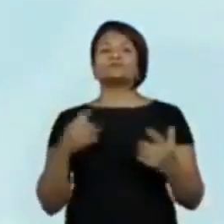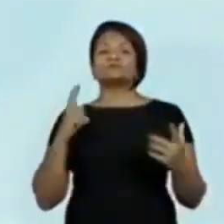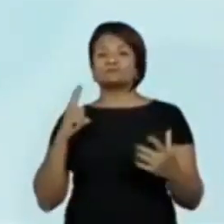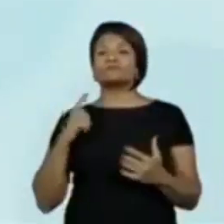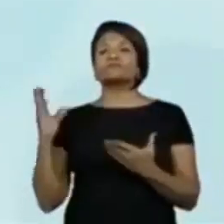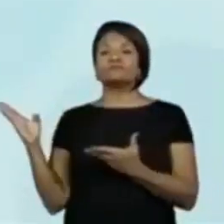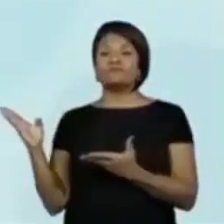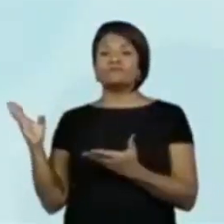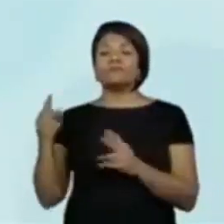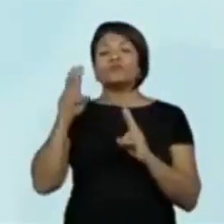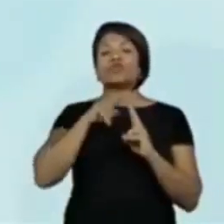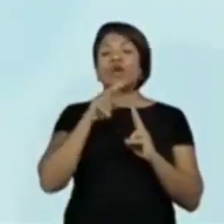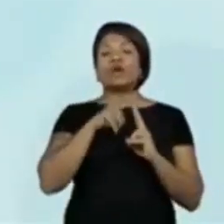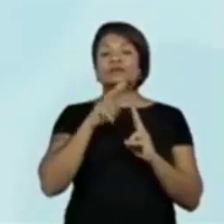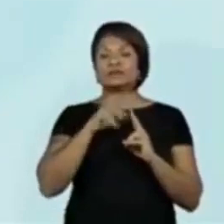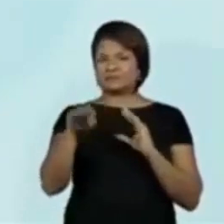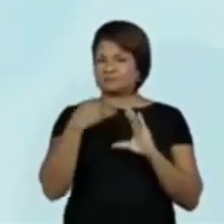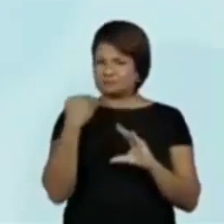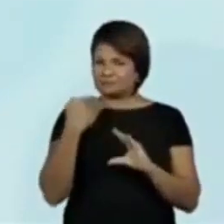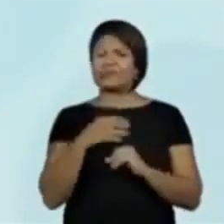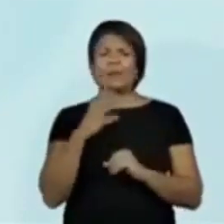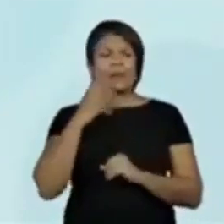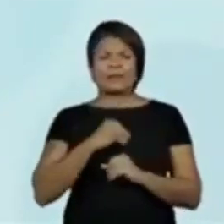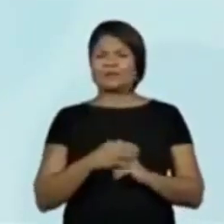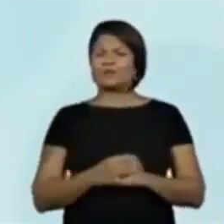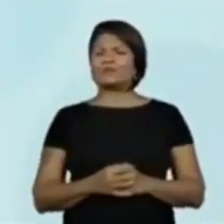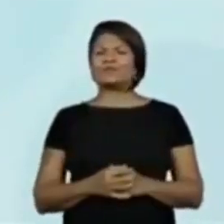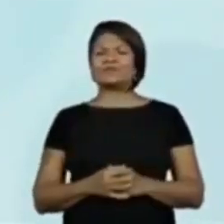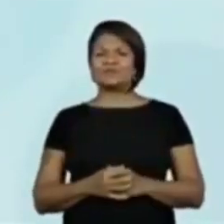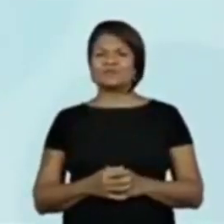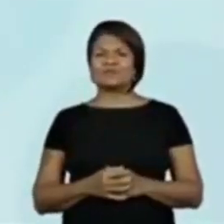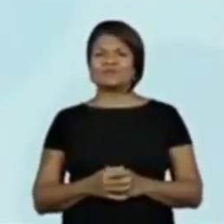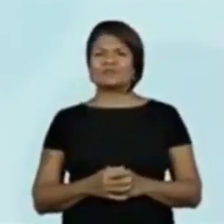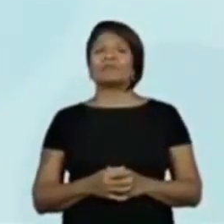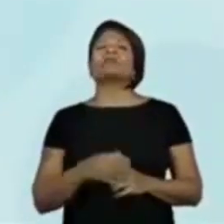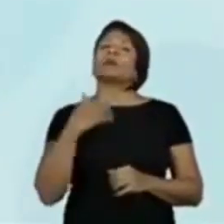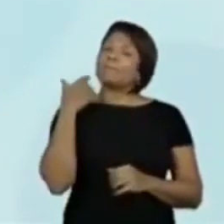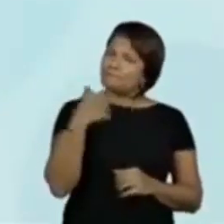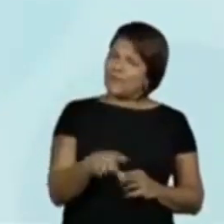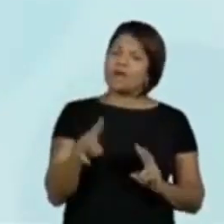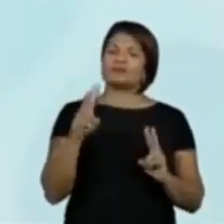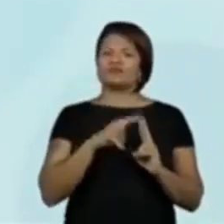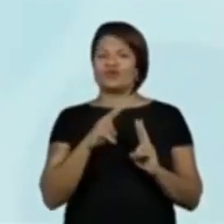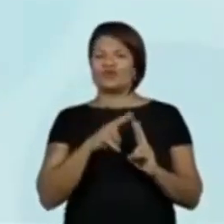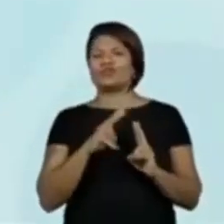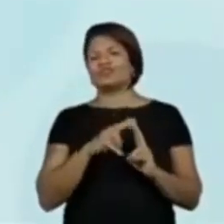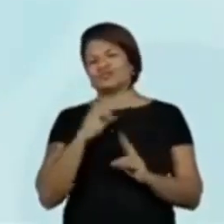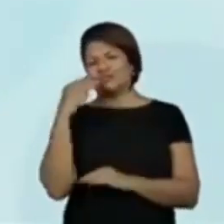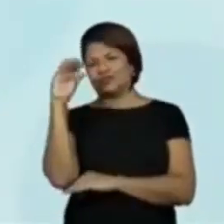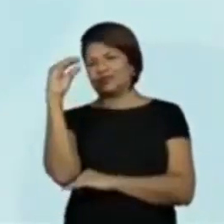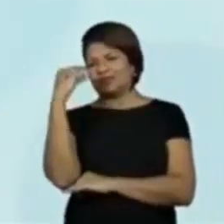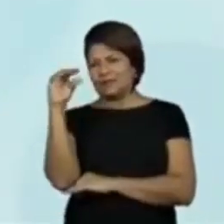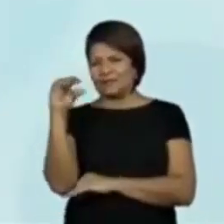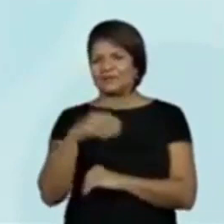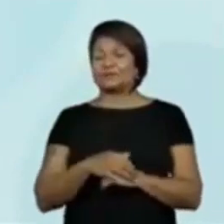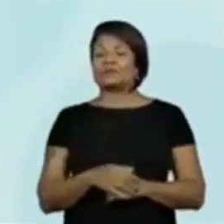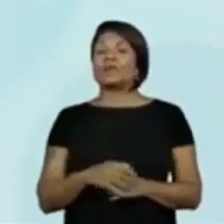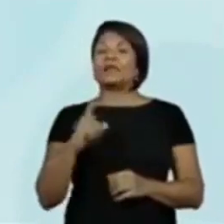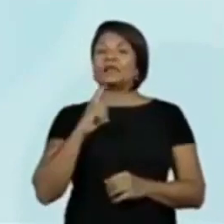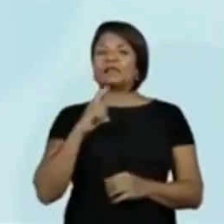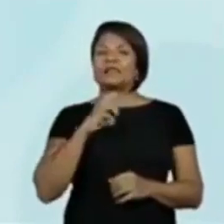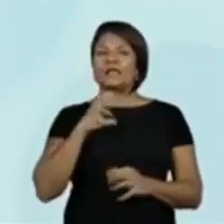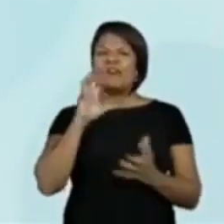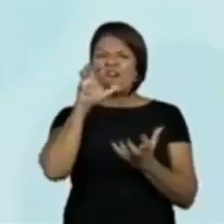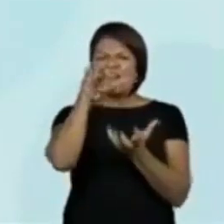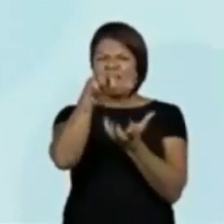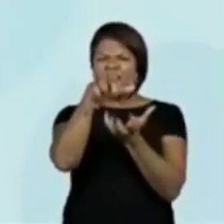2 dinossauros aí recebidos, lindos, e mais esses dinossauros, né? Essa coisa do